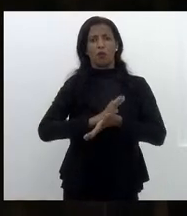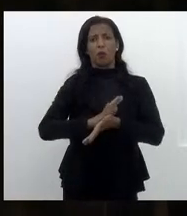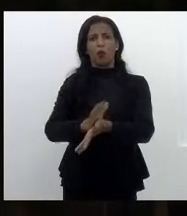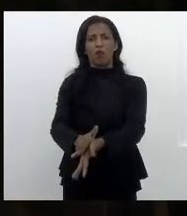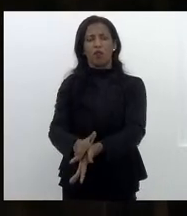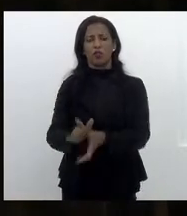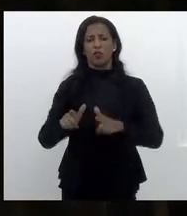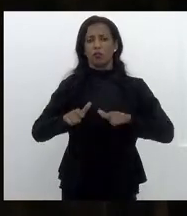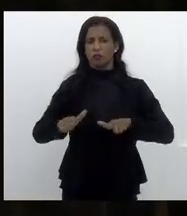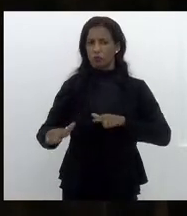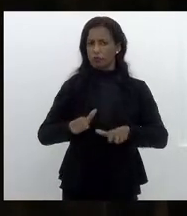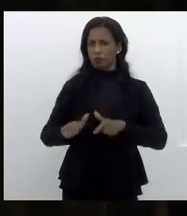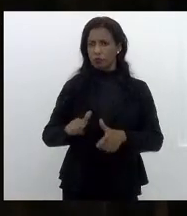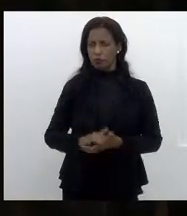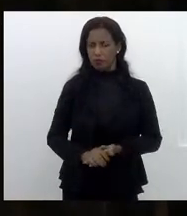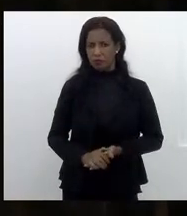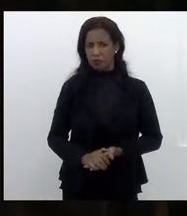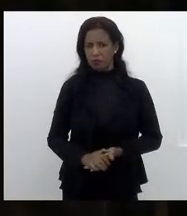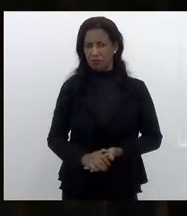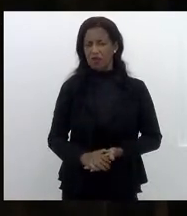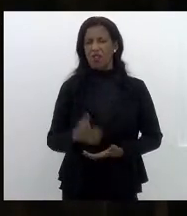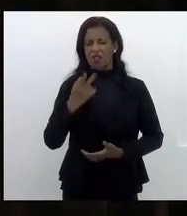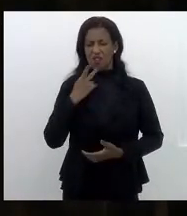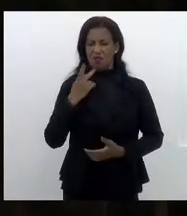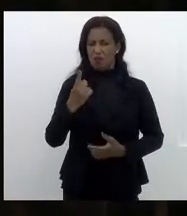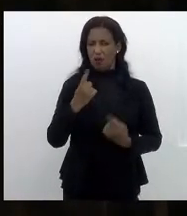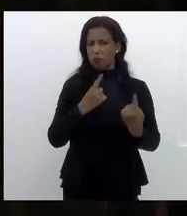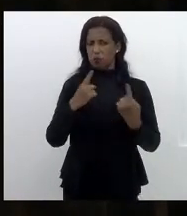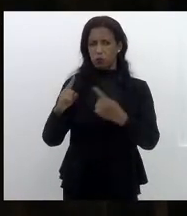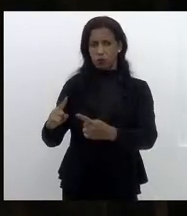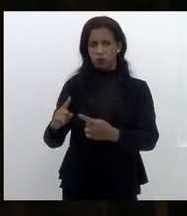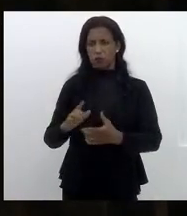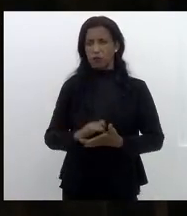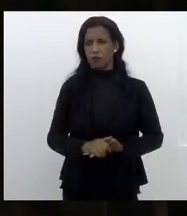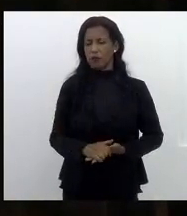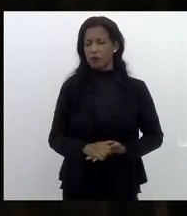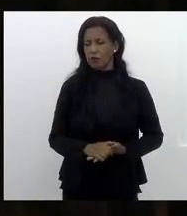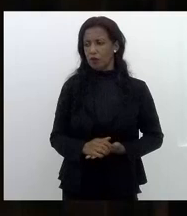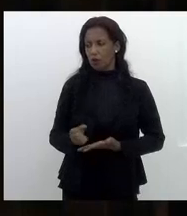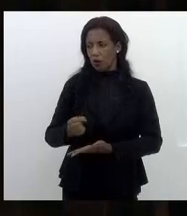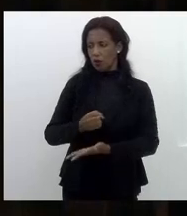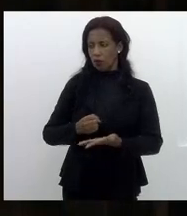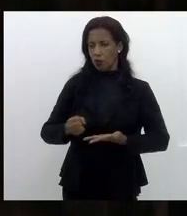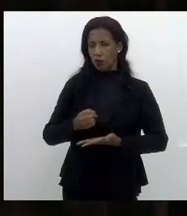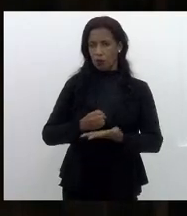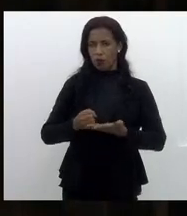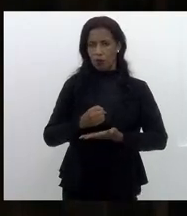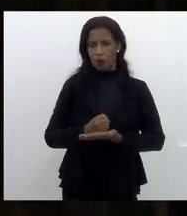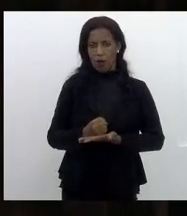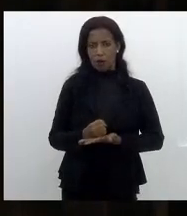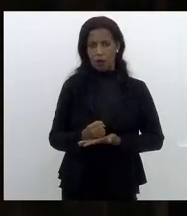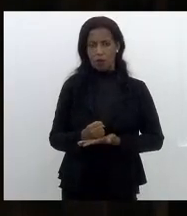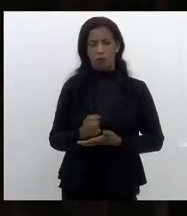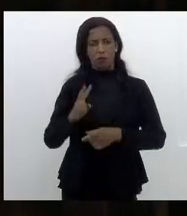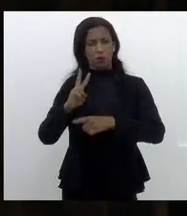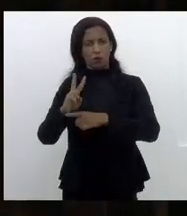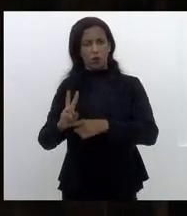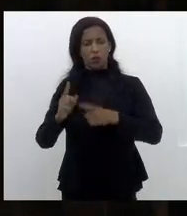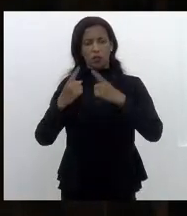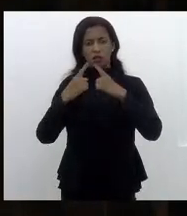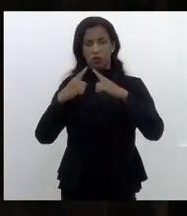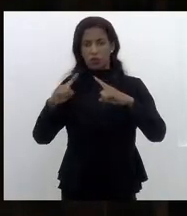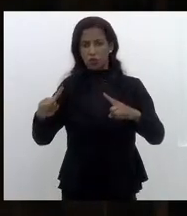covardia por servidores refutou com veemência esse discurso com base em reportar esse discurso